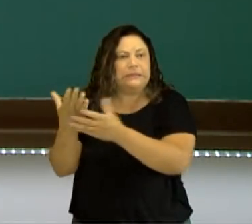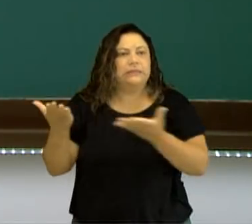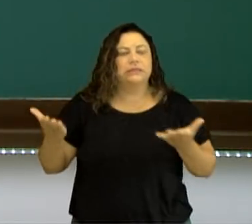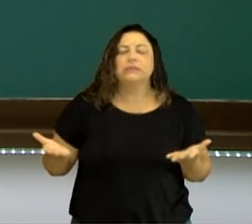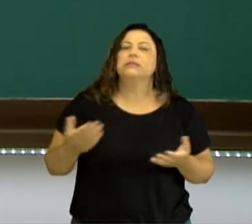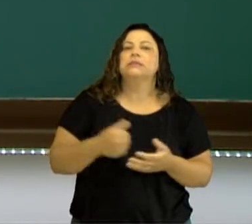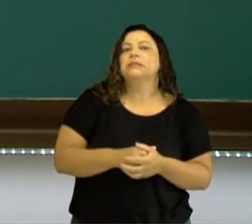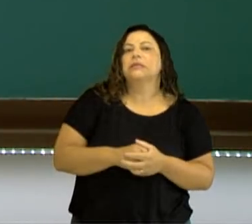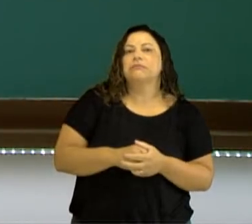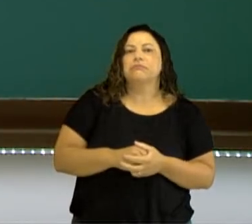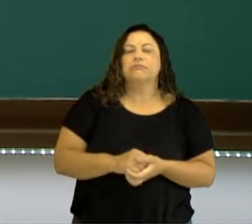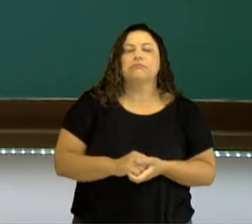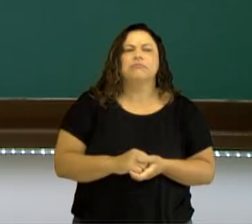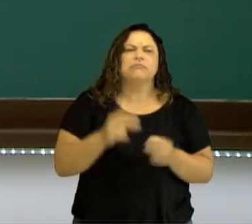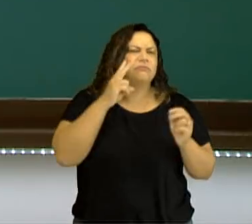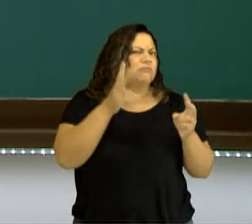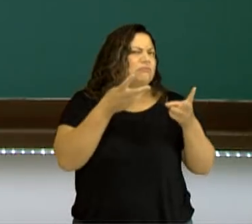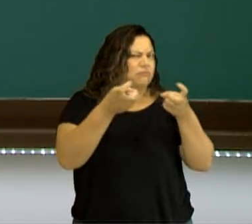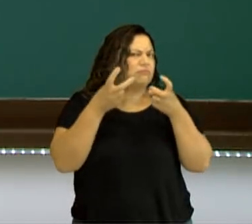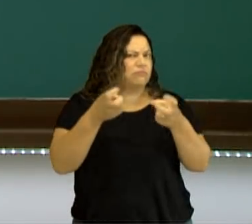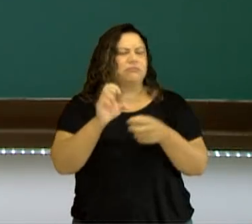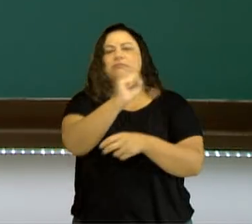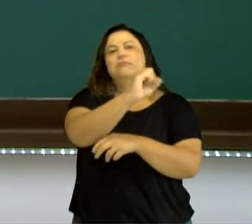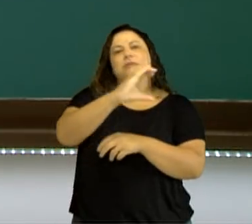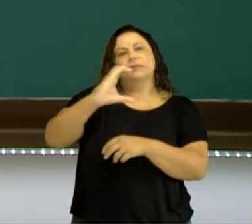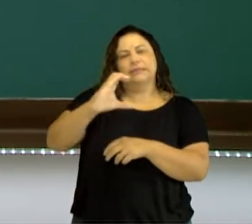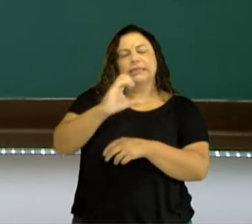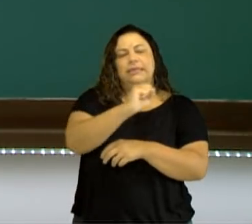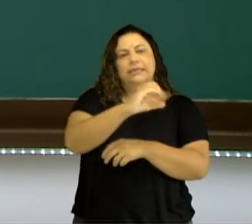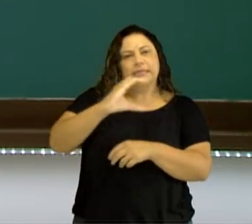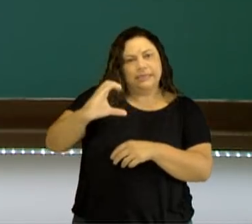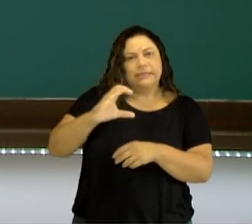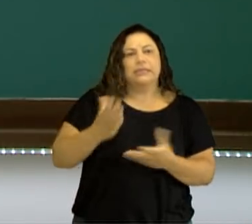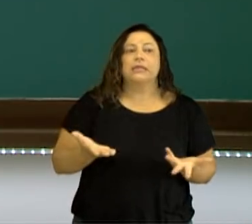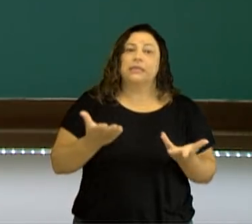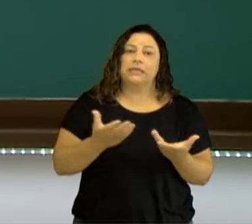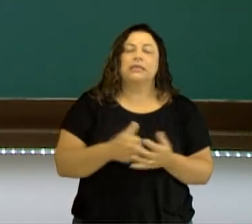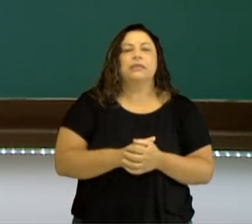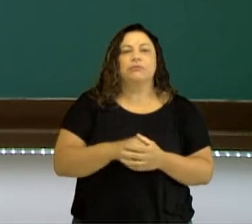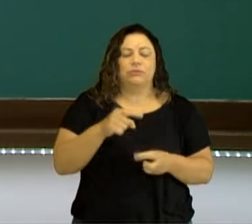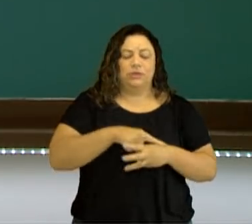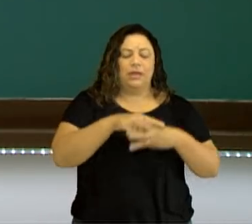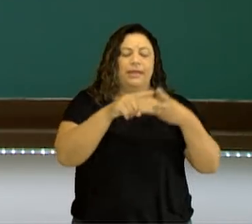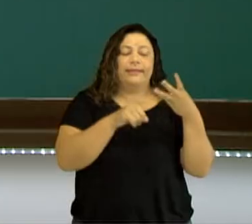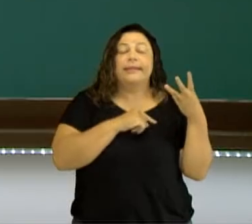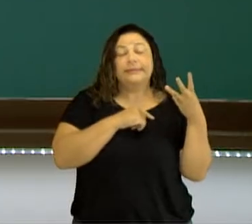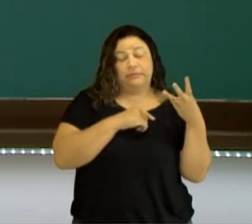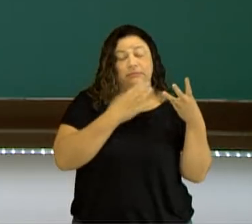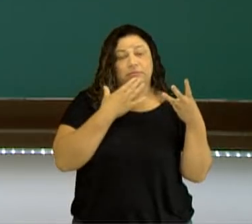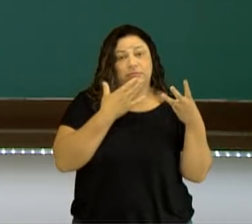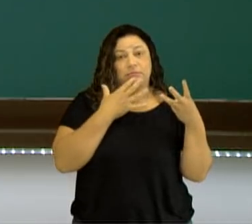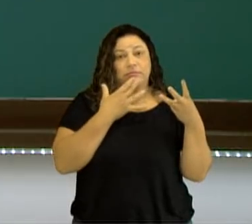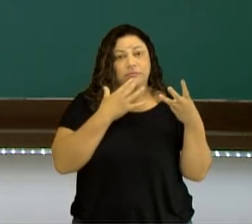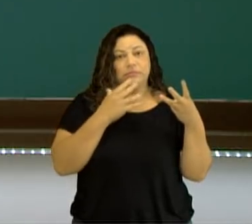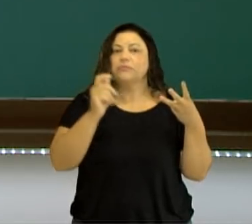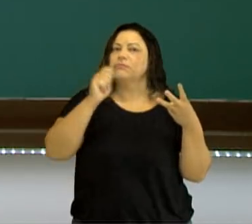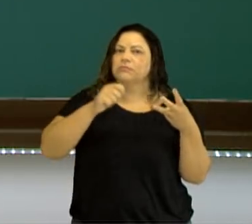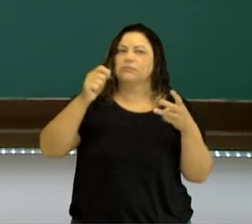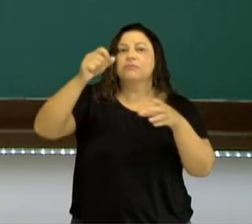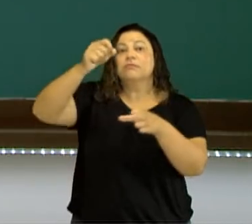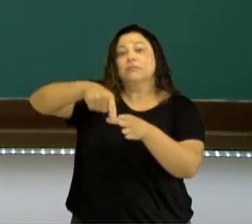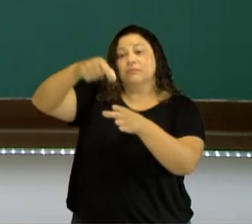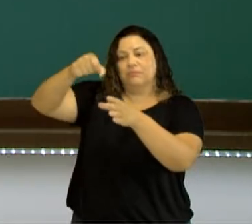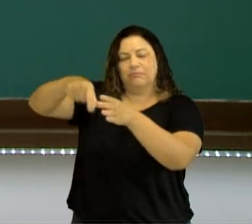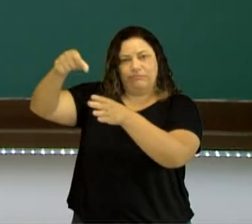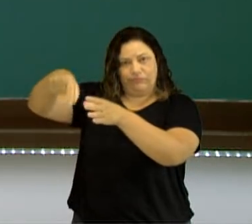plantio. Percebam que aqui em Santa Catarina já mostram as três cores da nossa legenda: plantio,